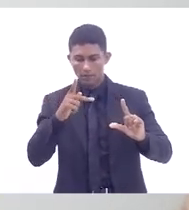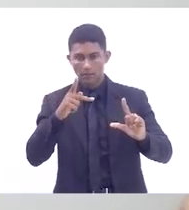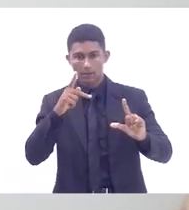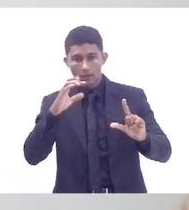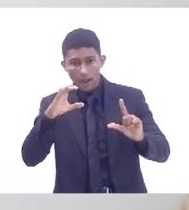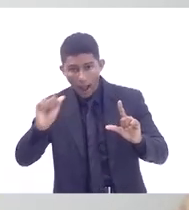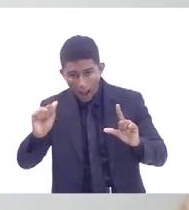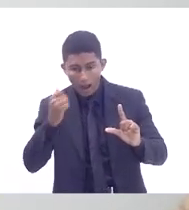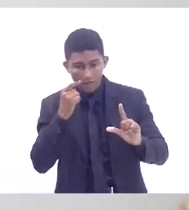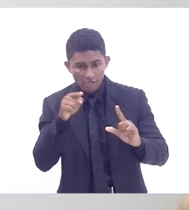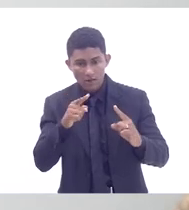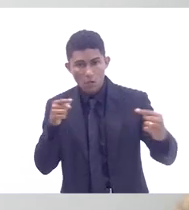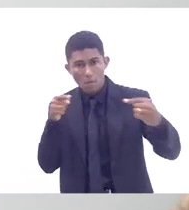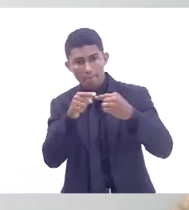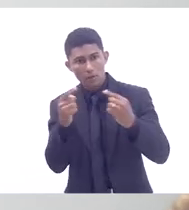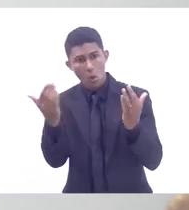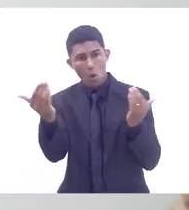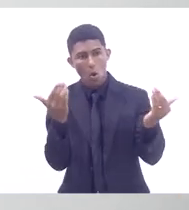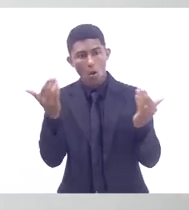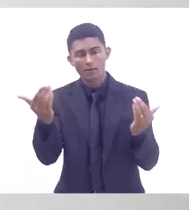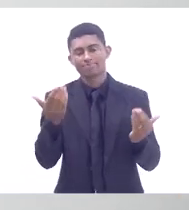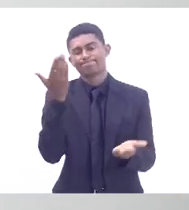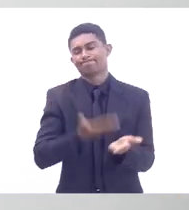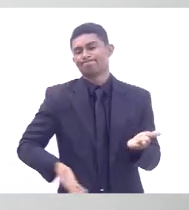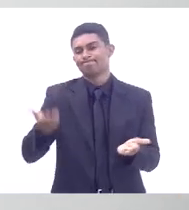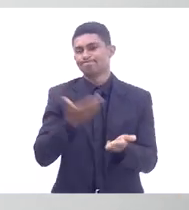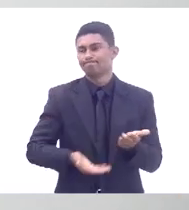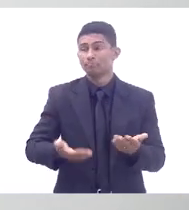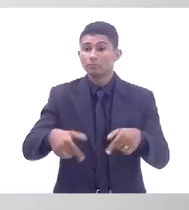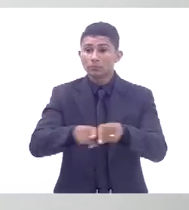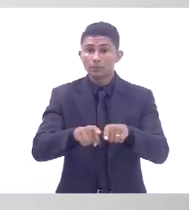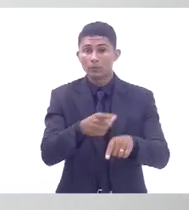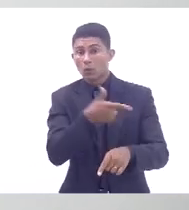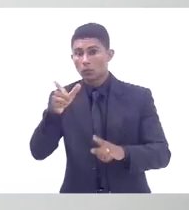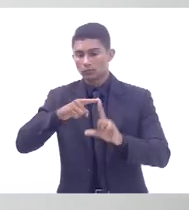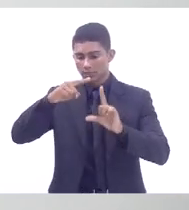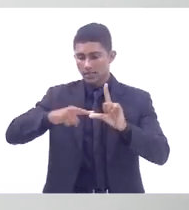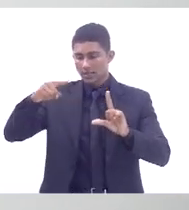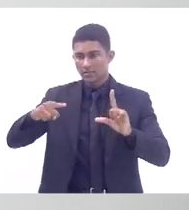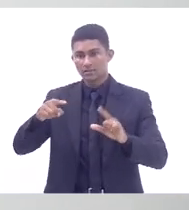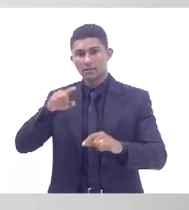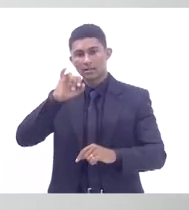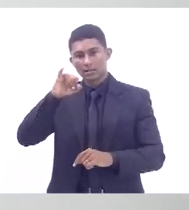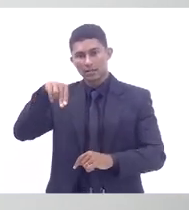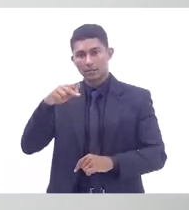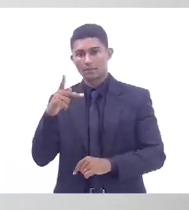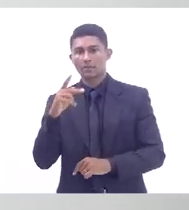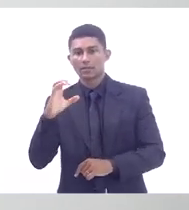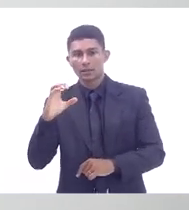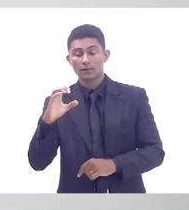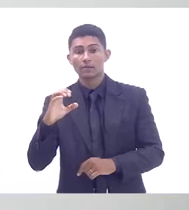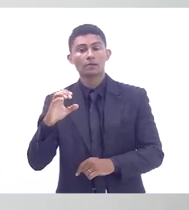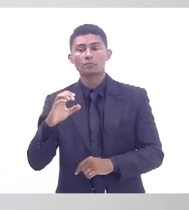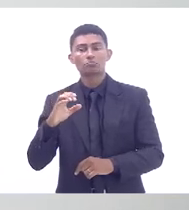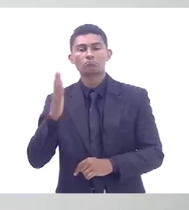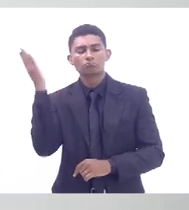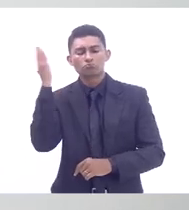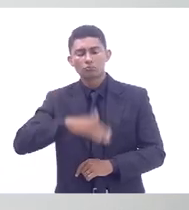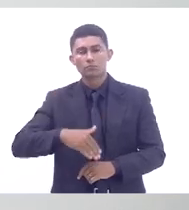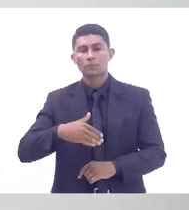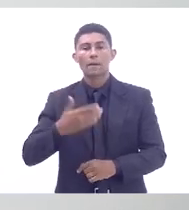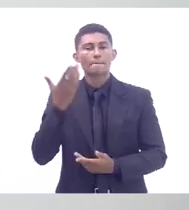IPCA é outros índices como inpc-ibge mostra uma perda de